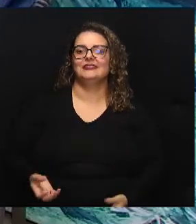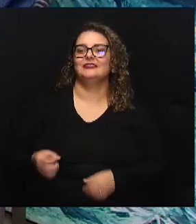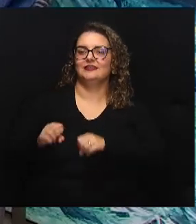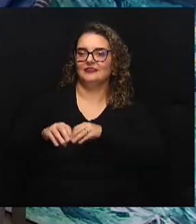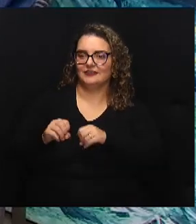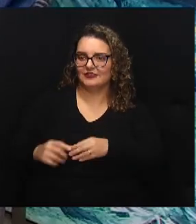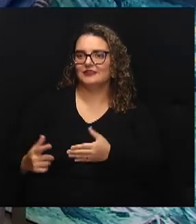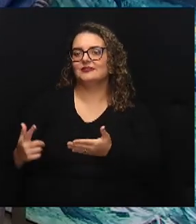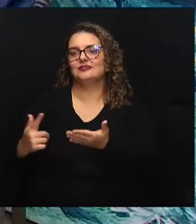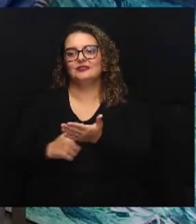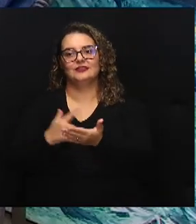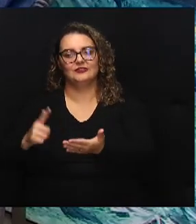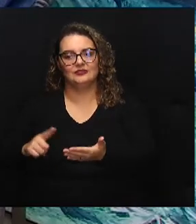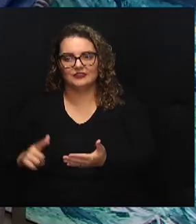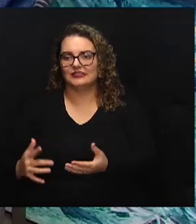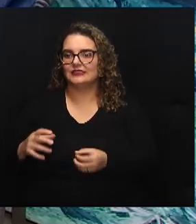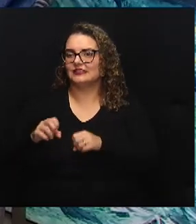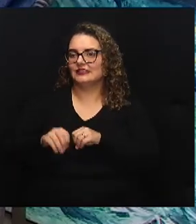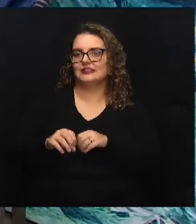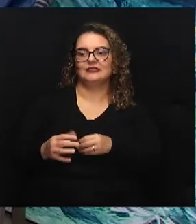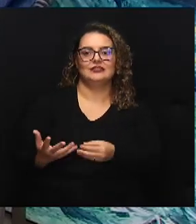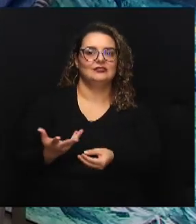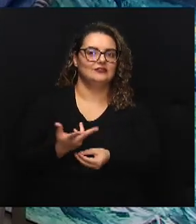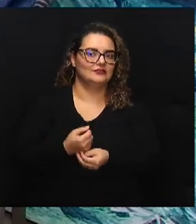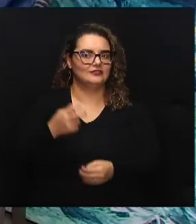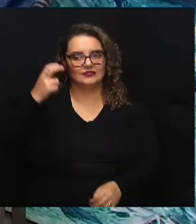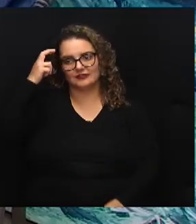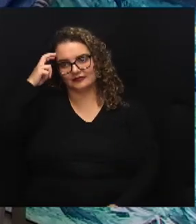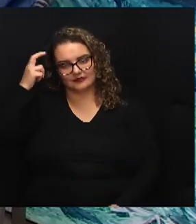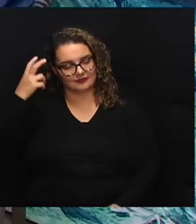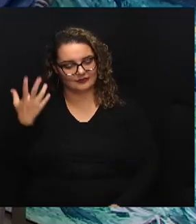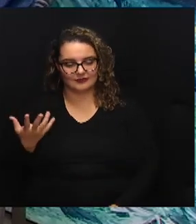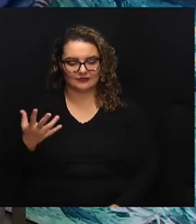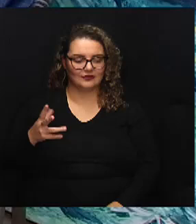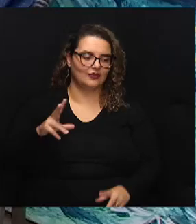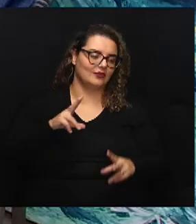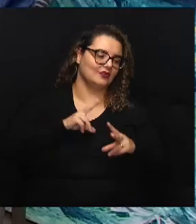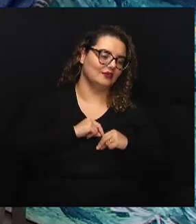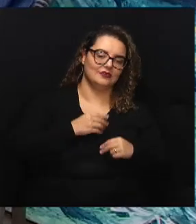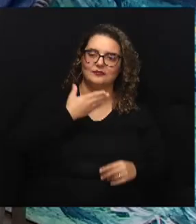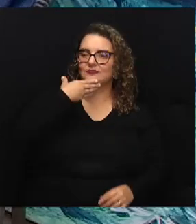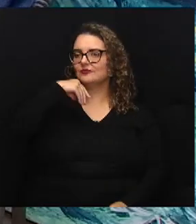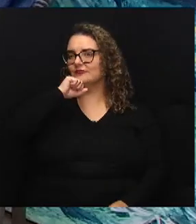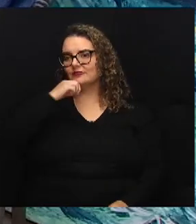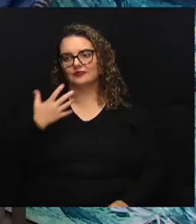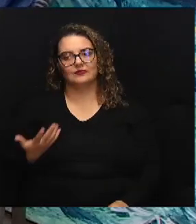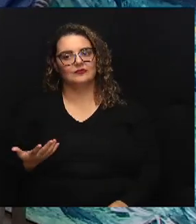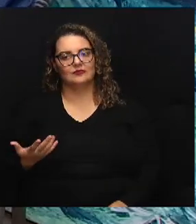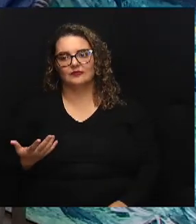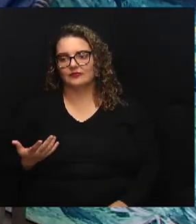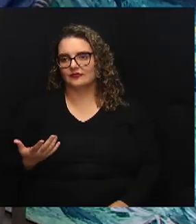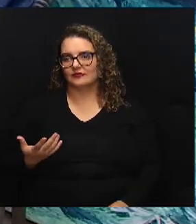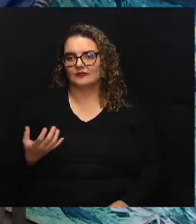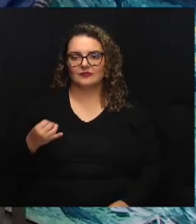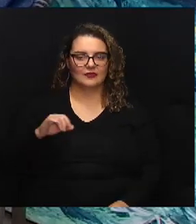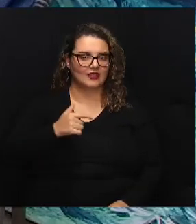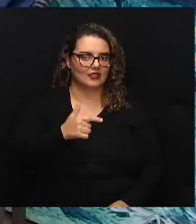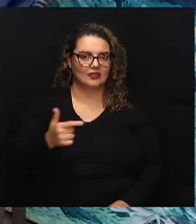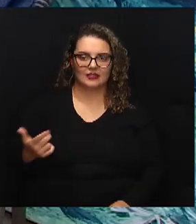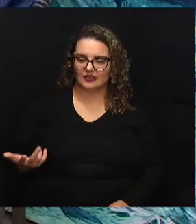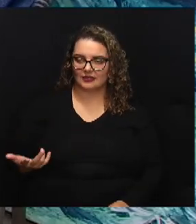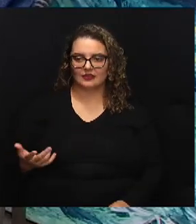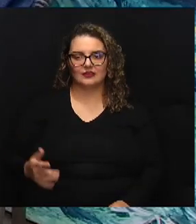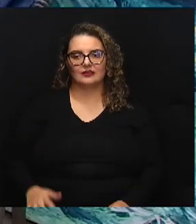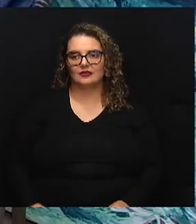Educação literária, educação intelectual e tal. Meu pai, se nós